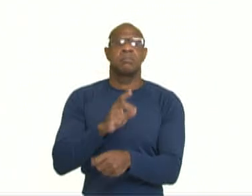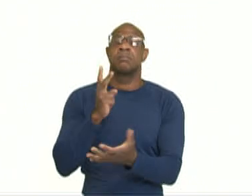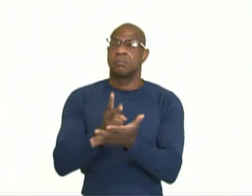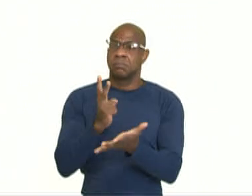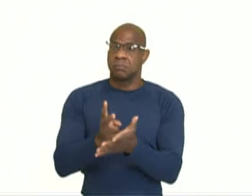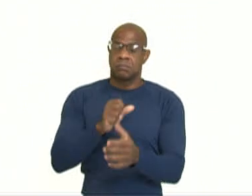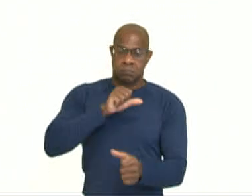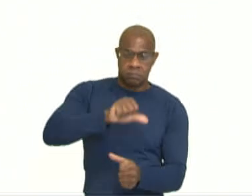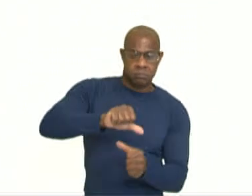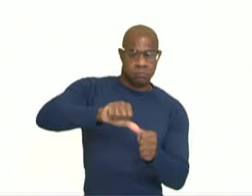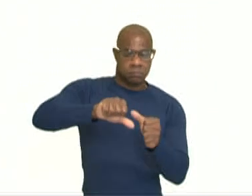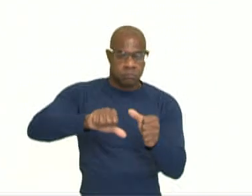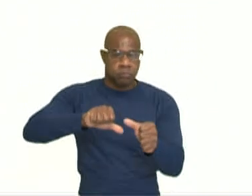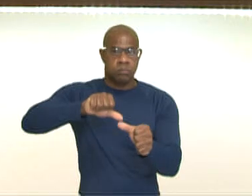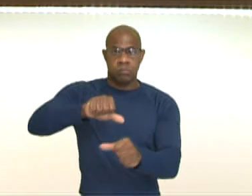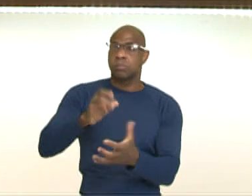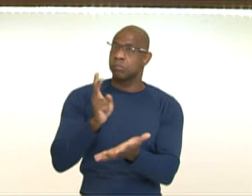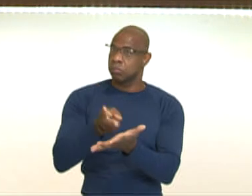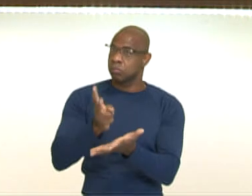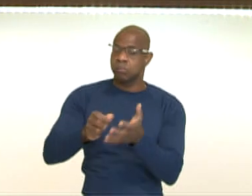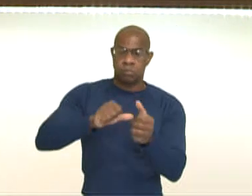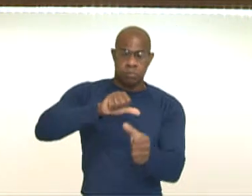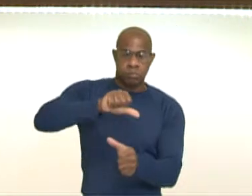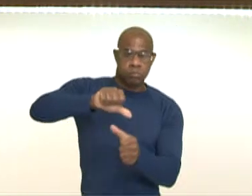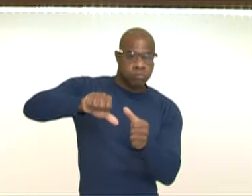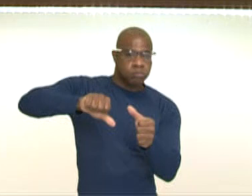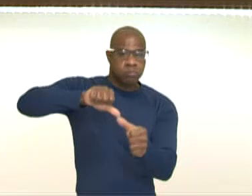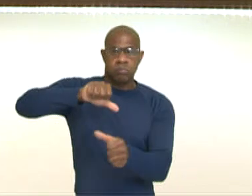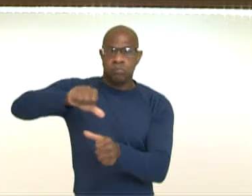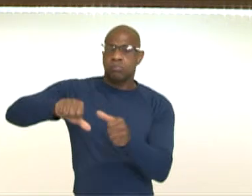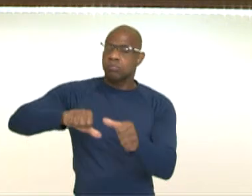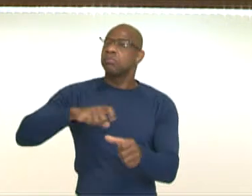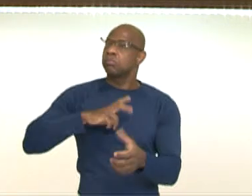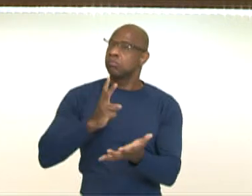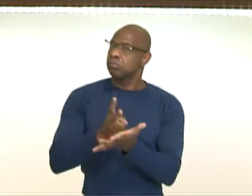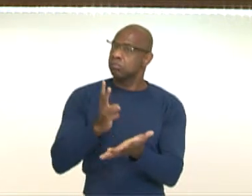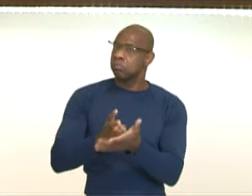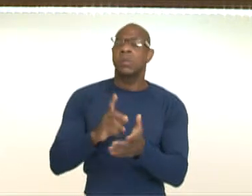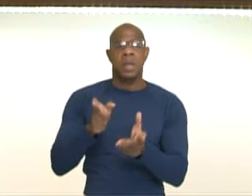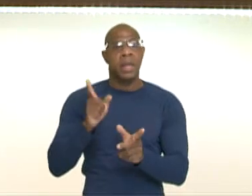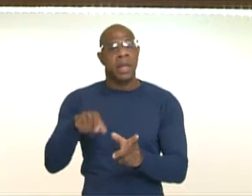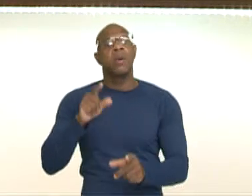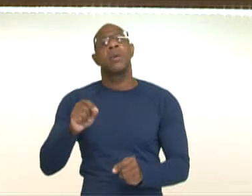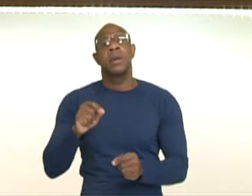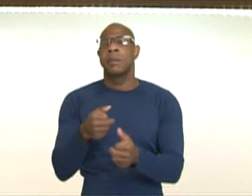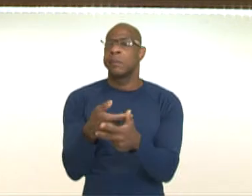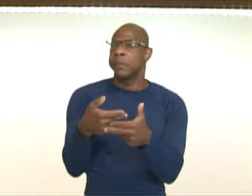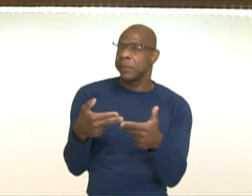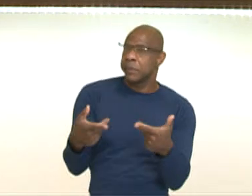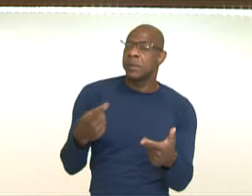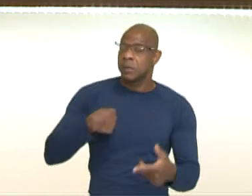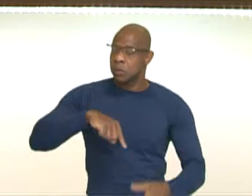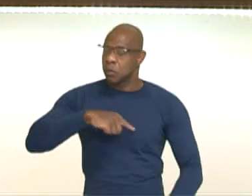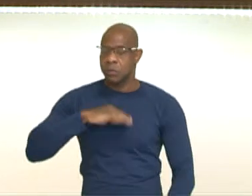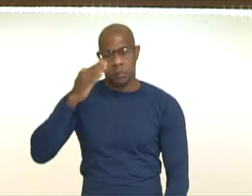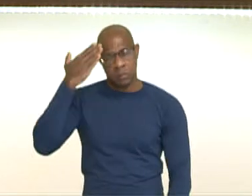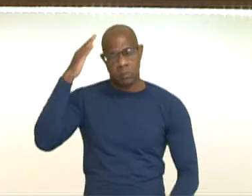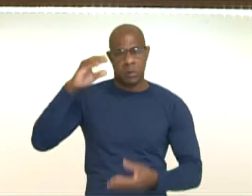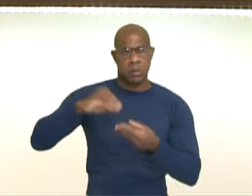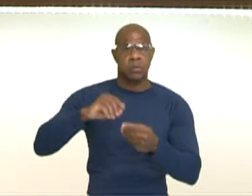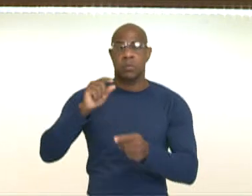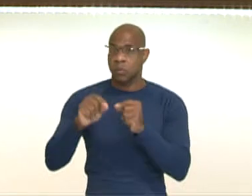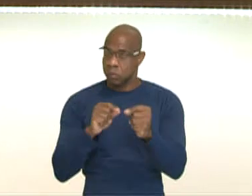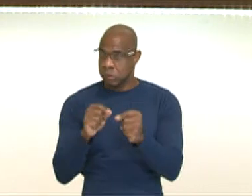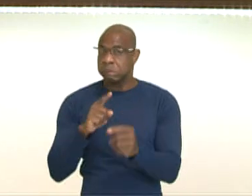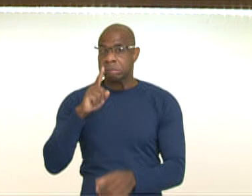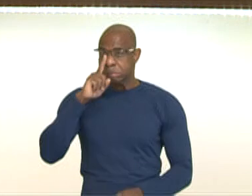em transformação. E essa transformação remete muitas vezes a alguns elementos que nós entendemos como